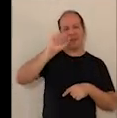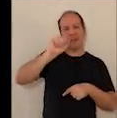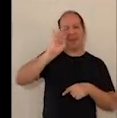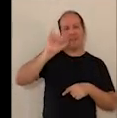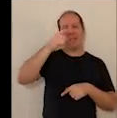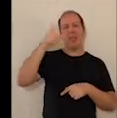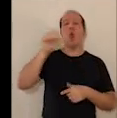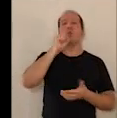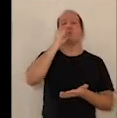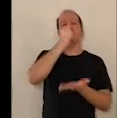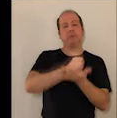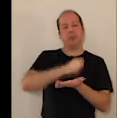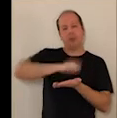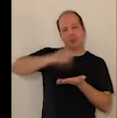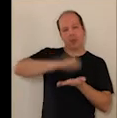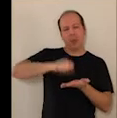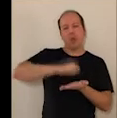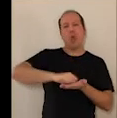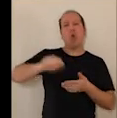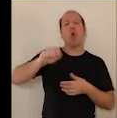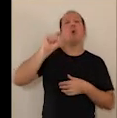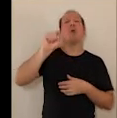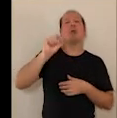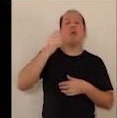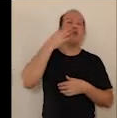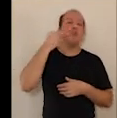no qual nomeia Volpone seu herdeiro único.